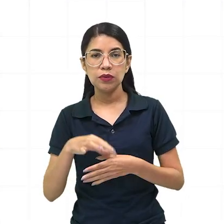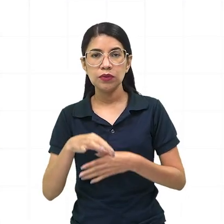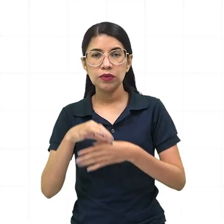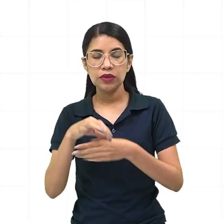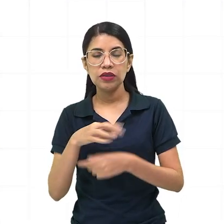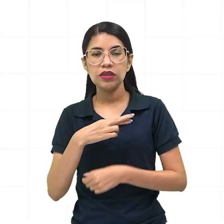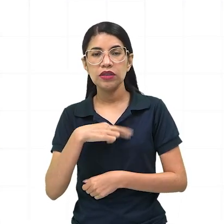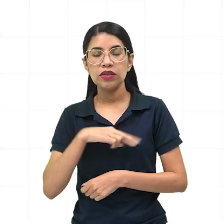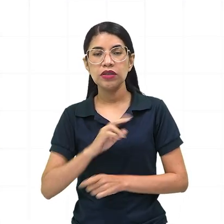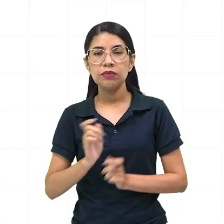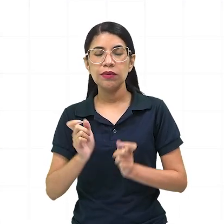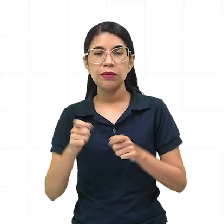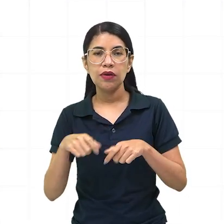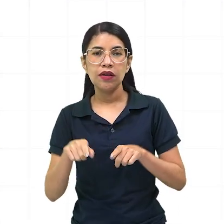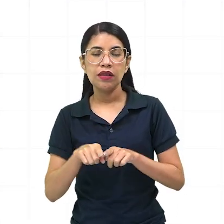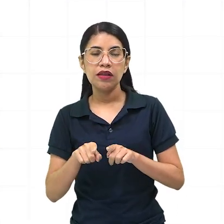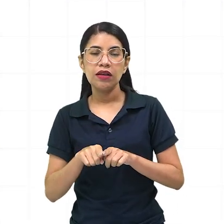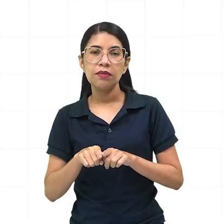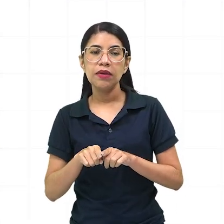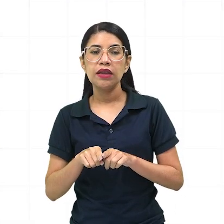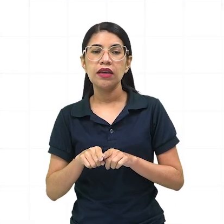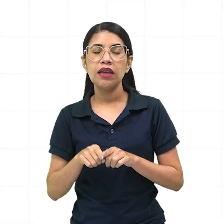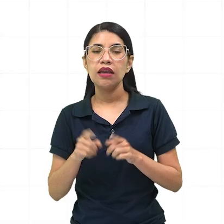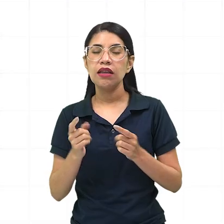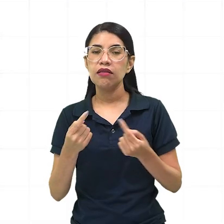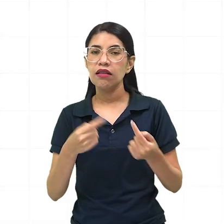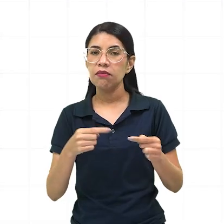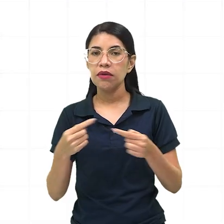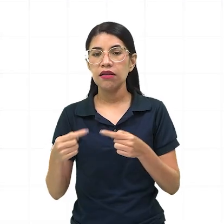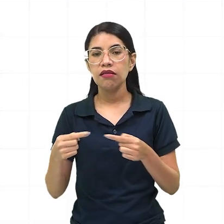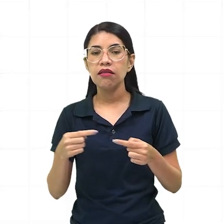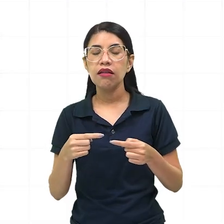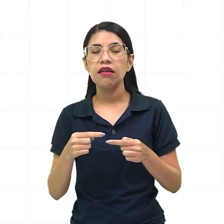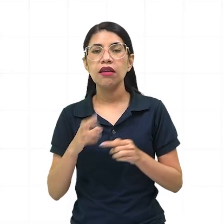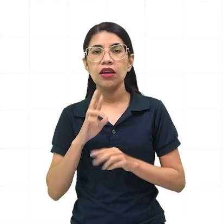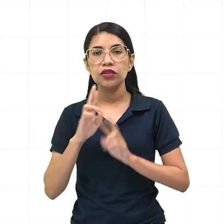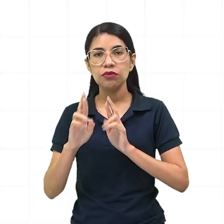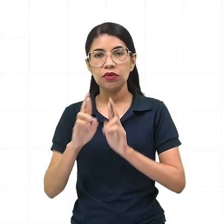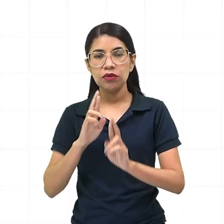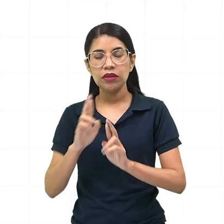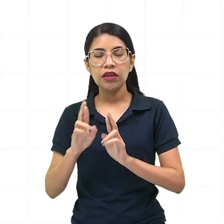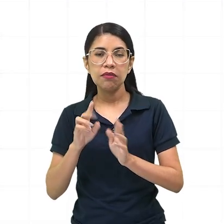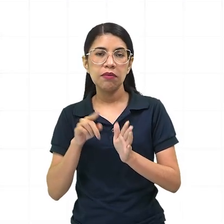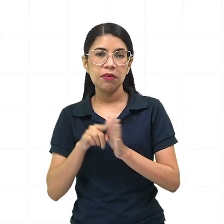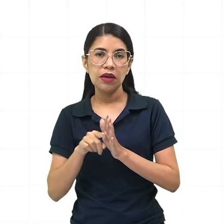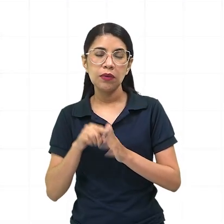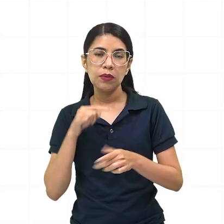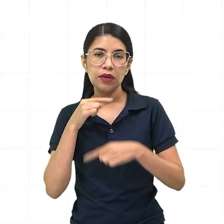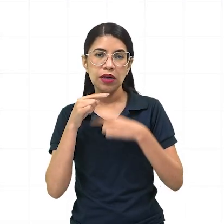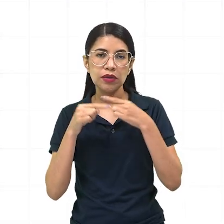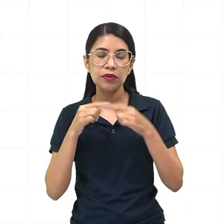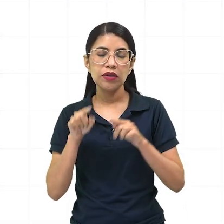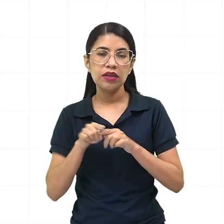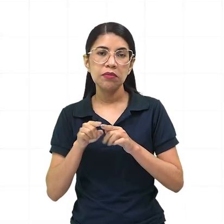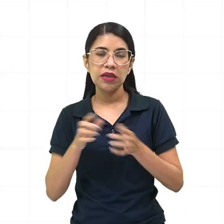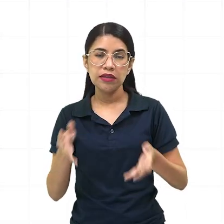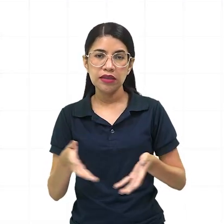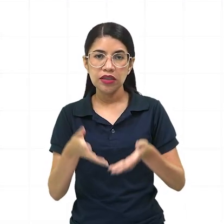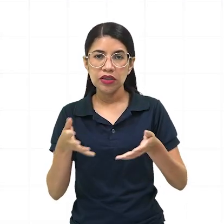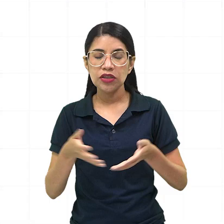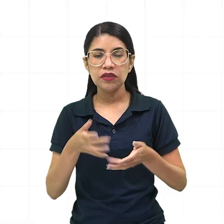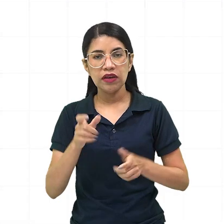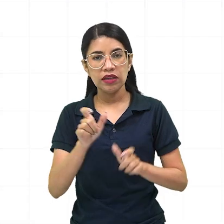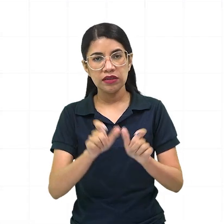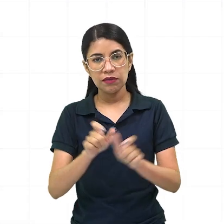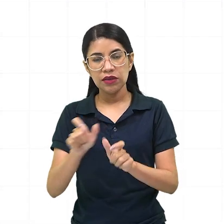religiosos podem realizar debates, responder a perguntas e inspirar seus seguidores. Eu faria